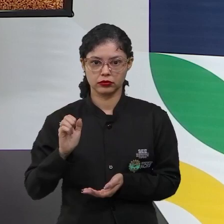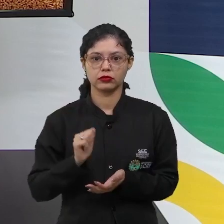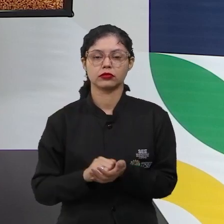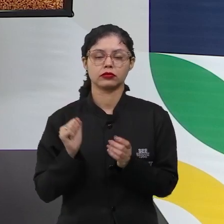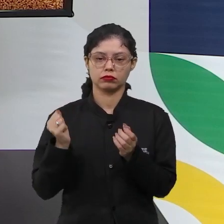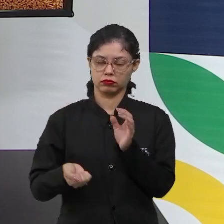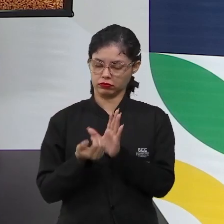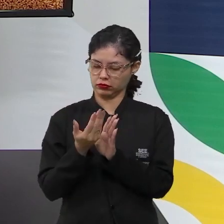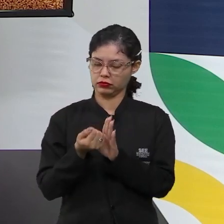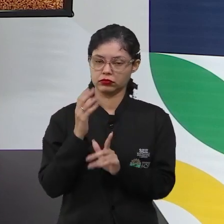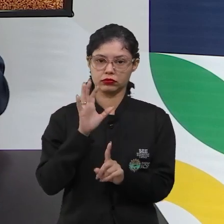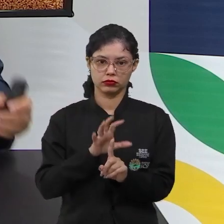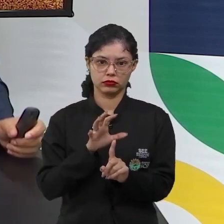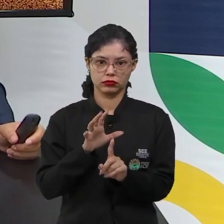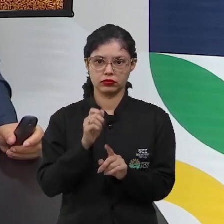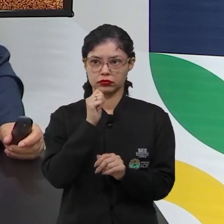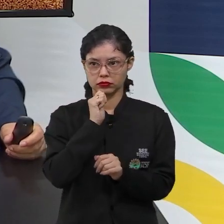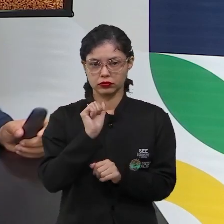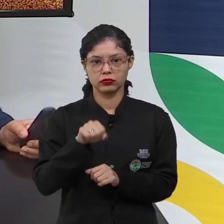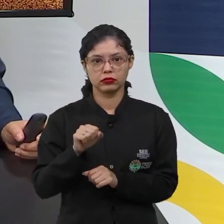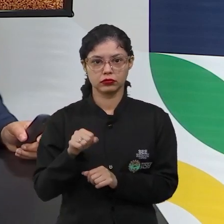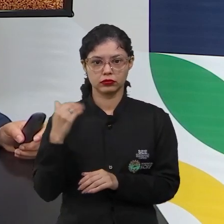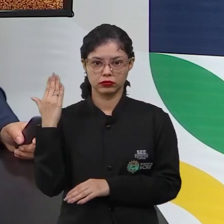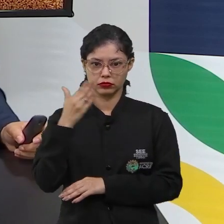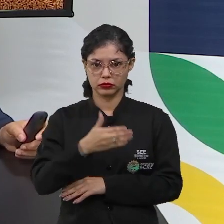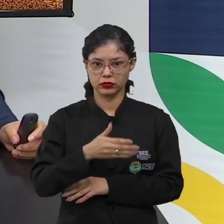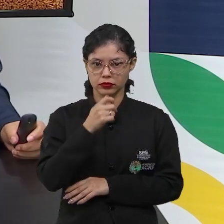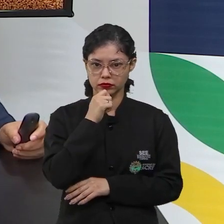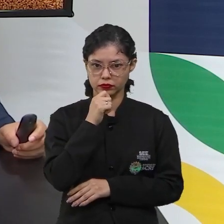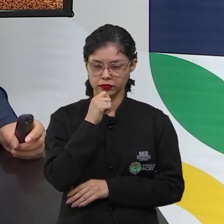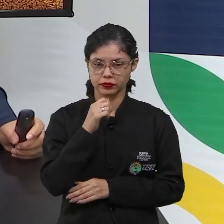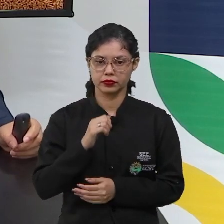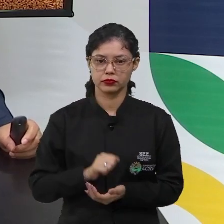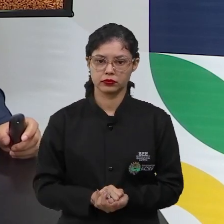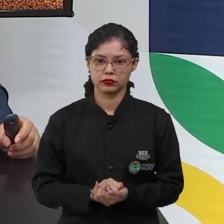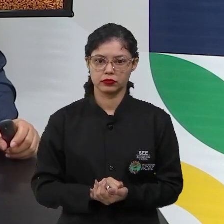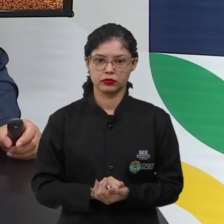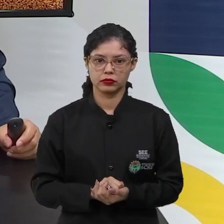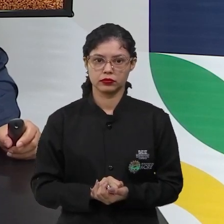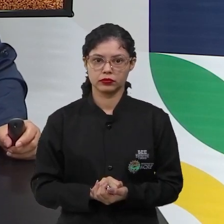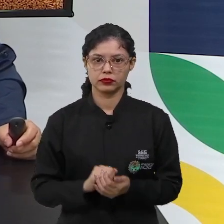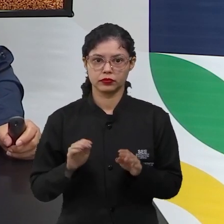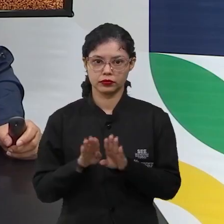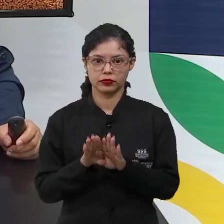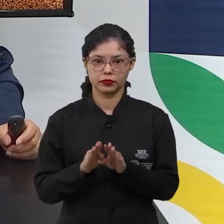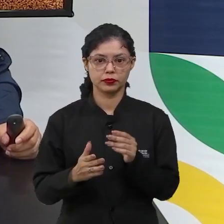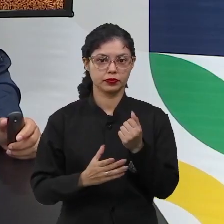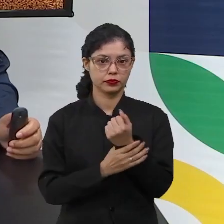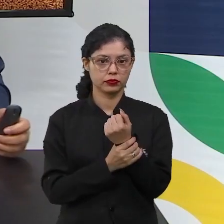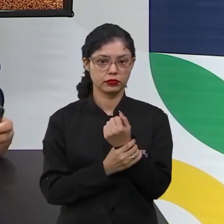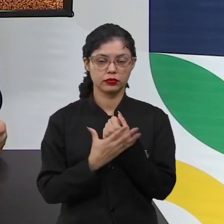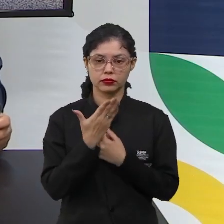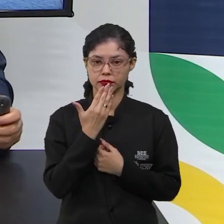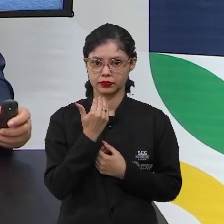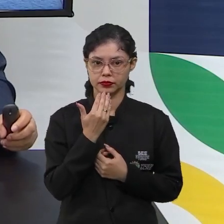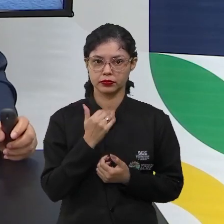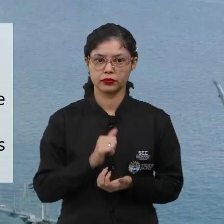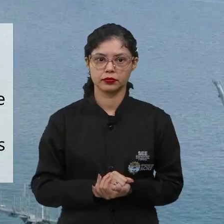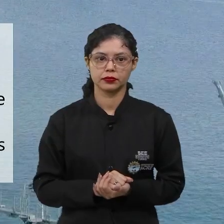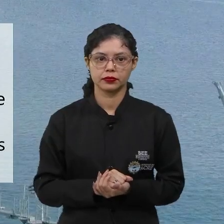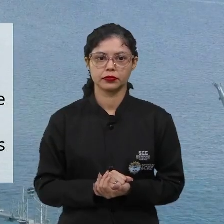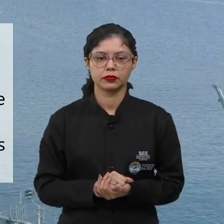conflitos atualmente e sim, elas vão influenciar diretamente aí na questão da segurança alimentar, ok?